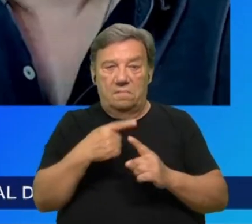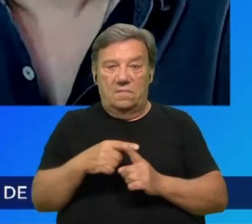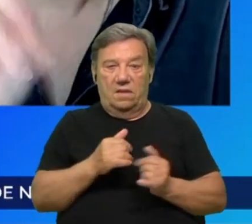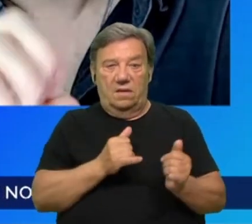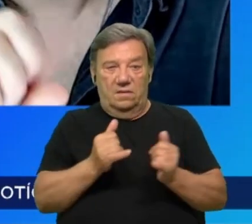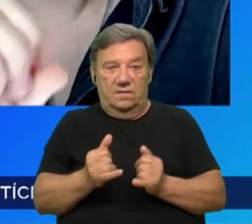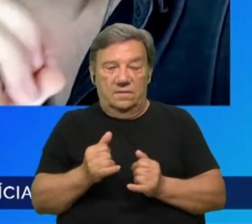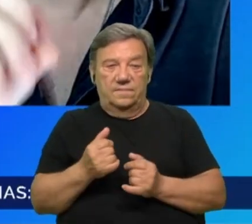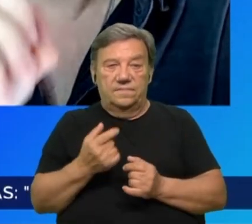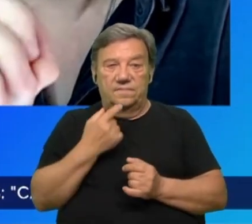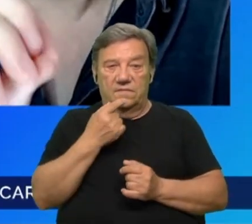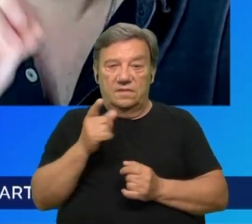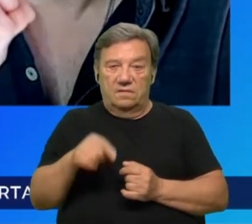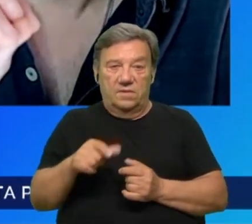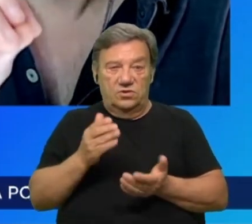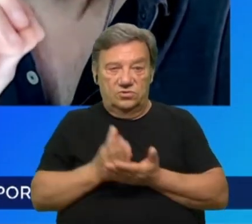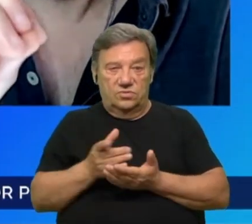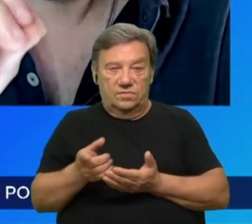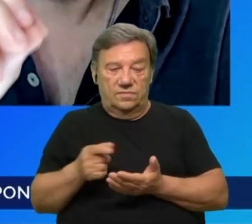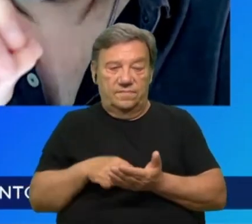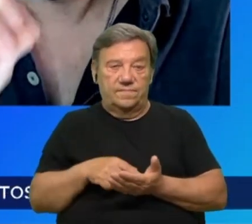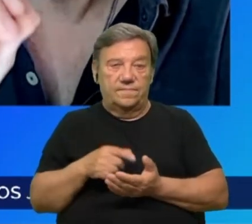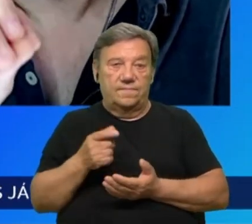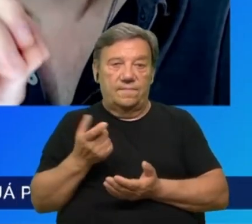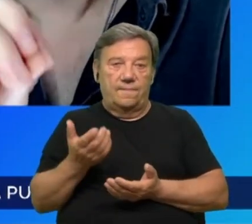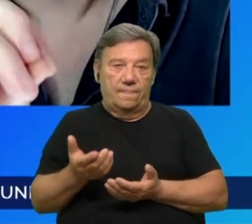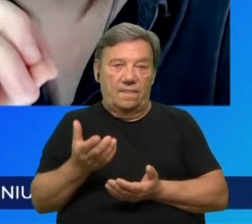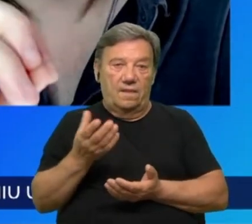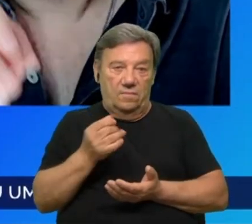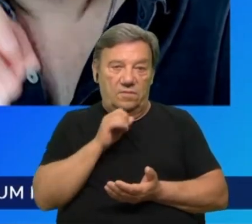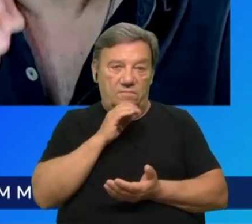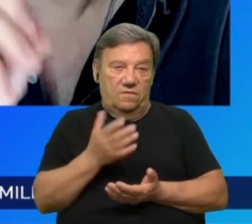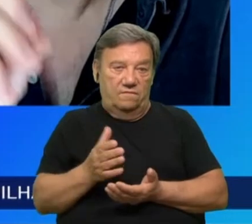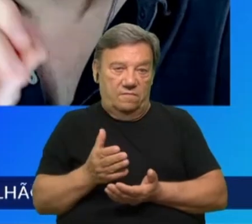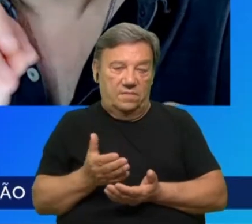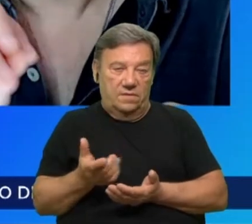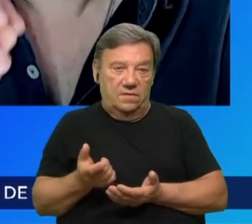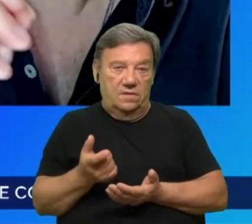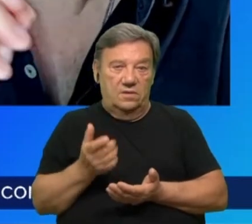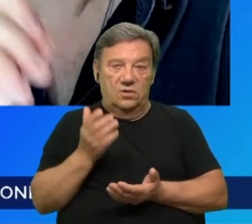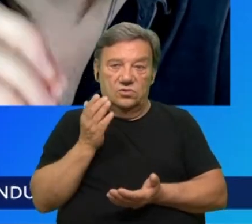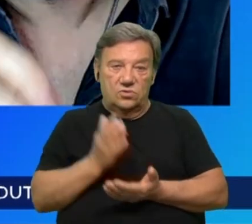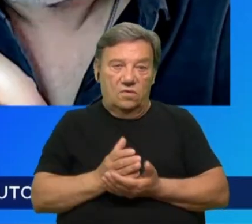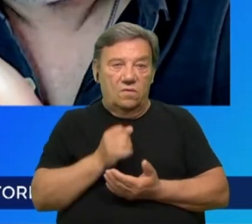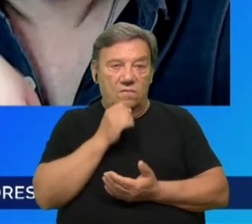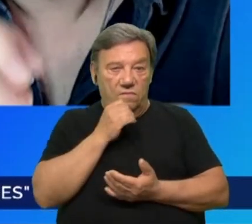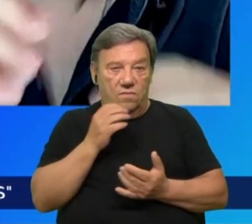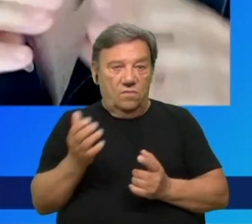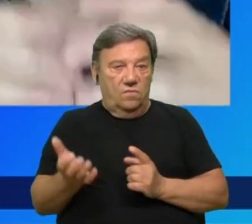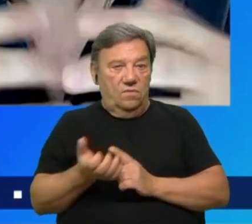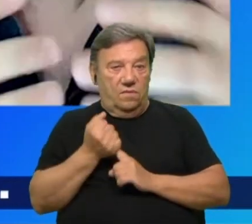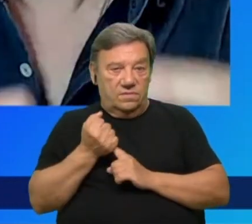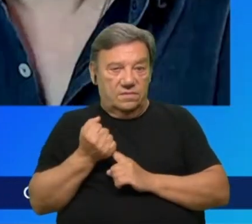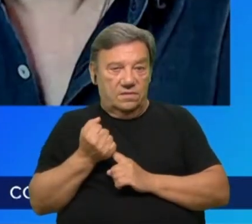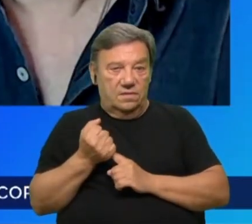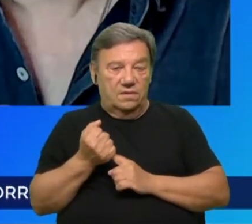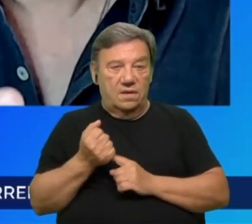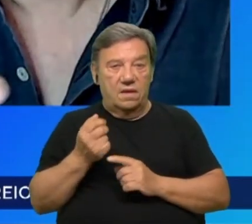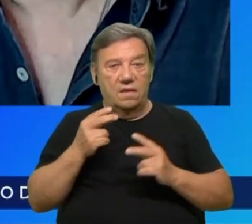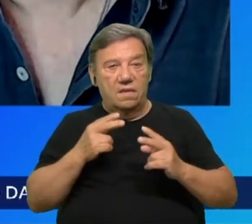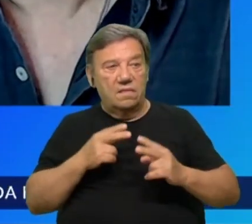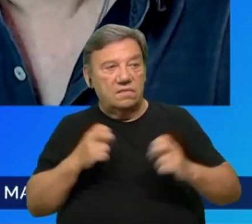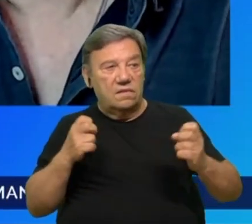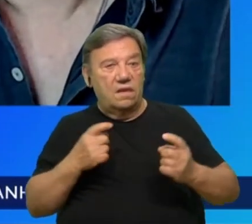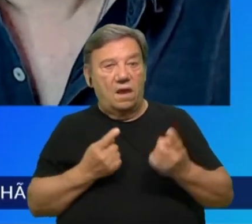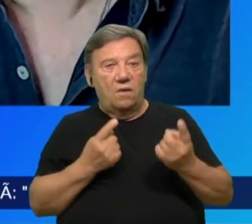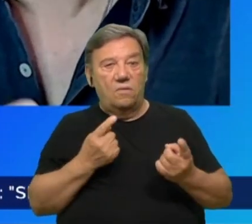disso, diz também este estudo que, muito provavelmente, só vamos conseguir detectar